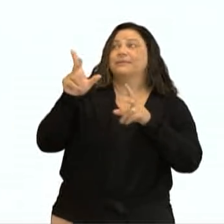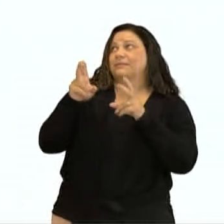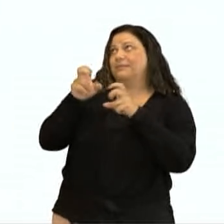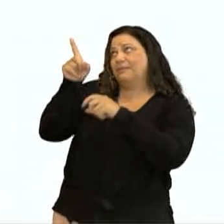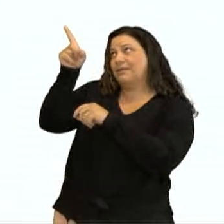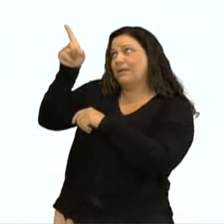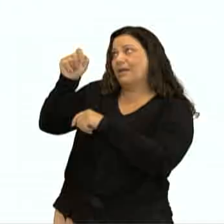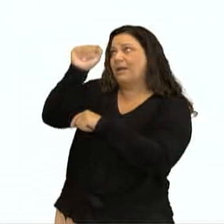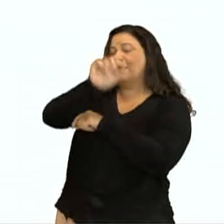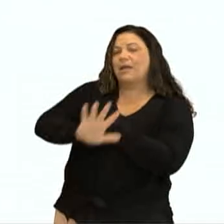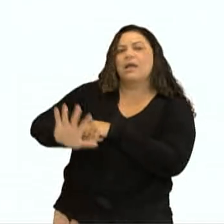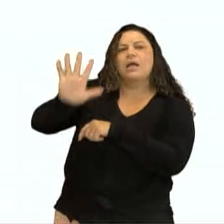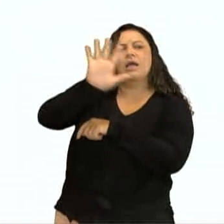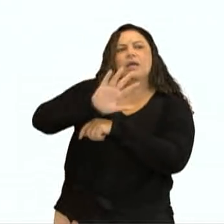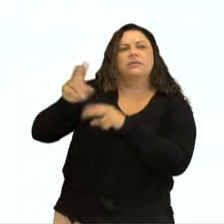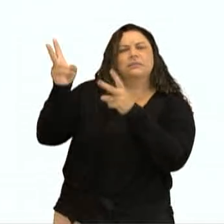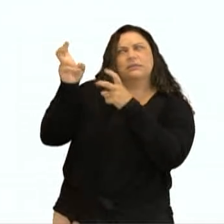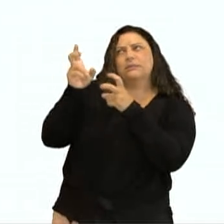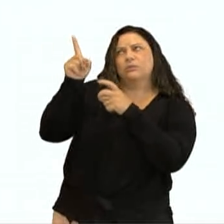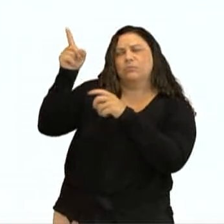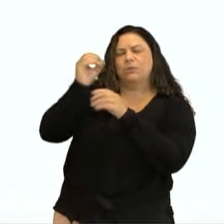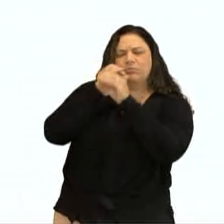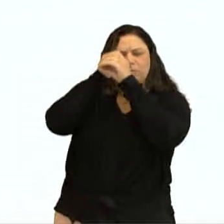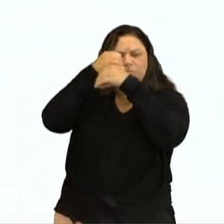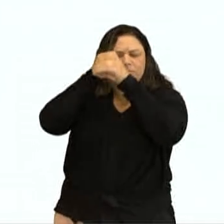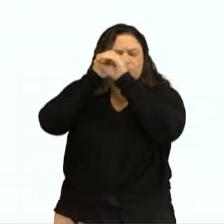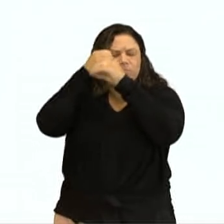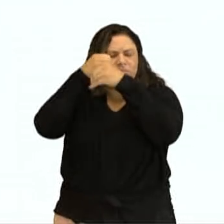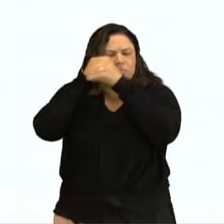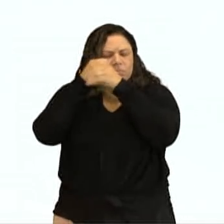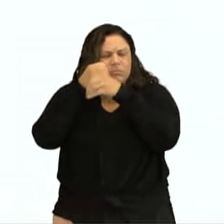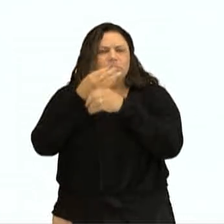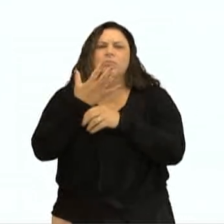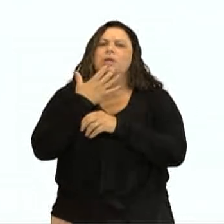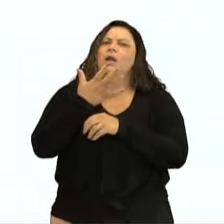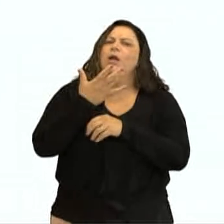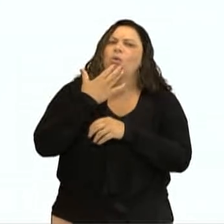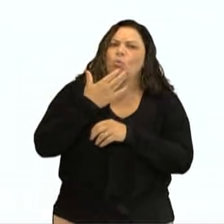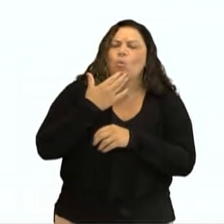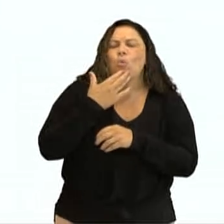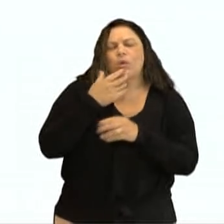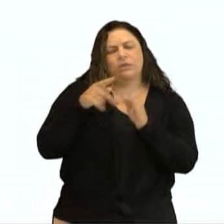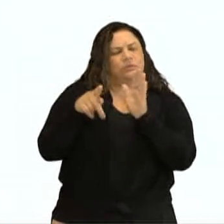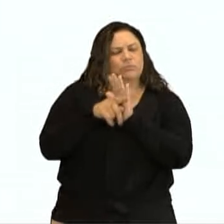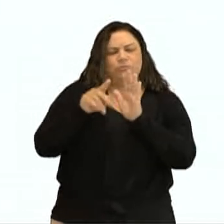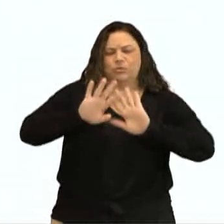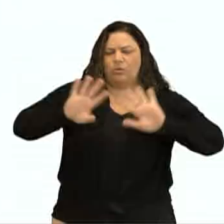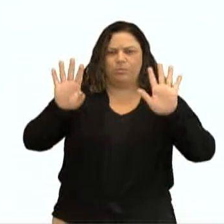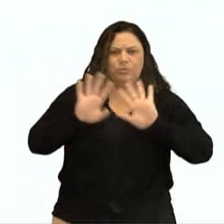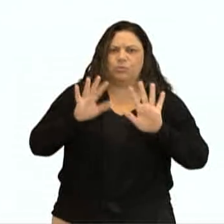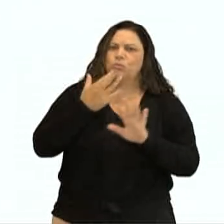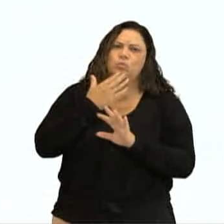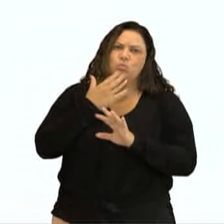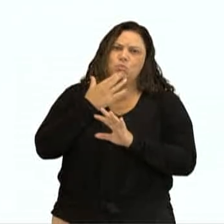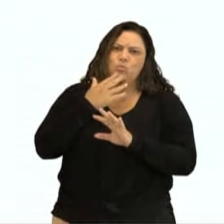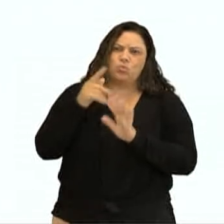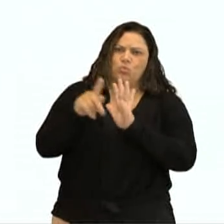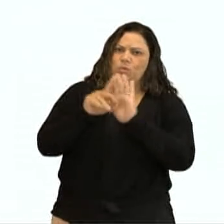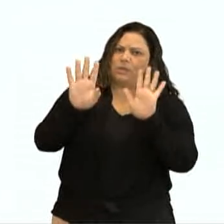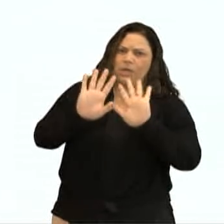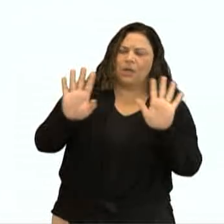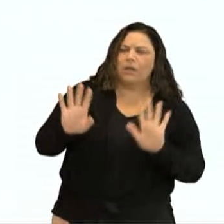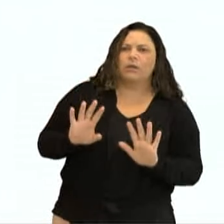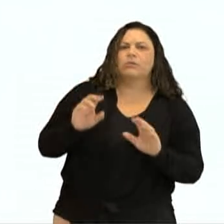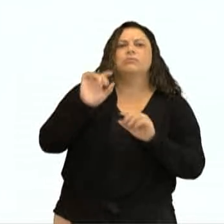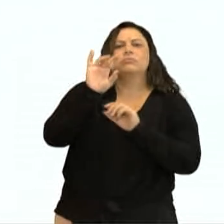uma imagem de microscópio, tem uma coloração artificial, ela não apresenta essa coloração roxa, mas